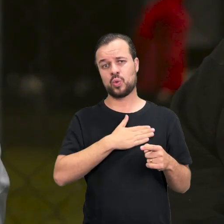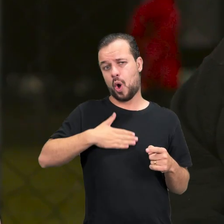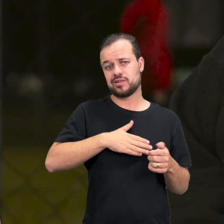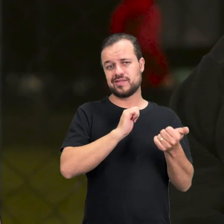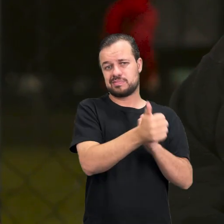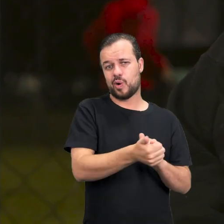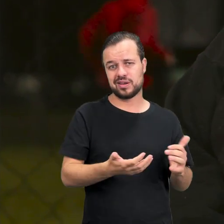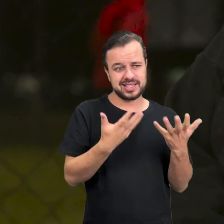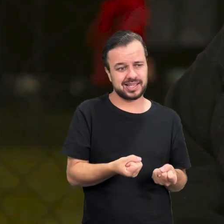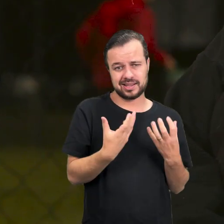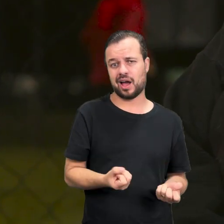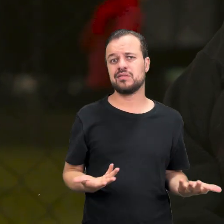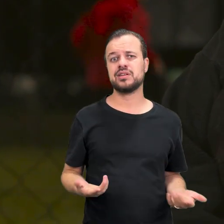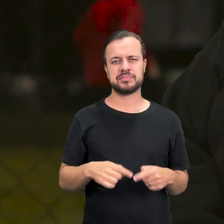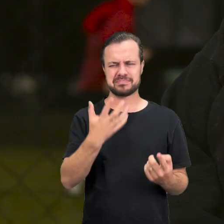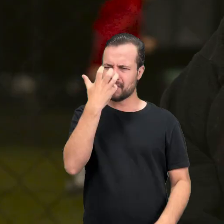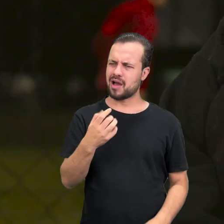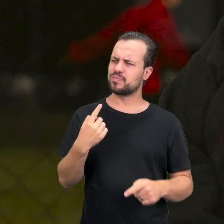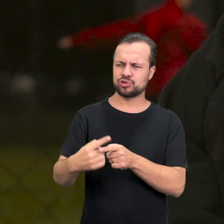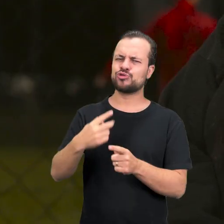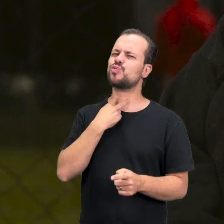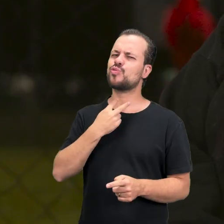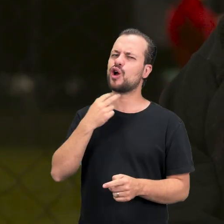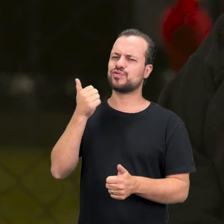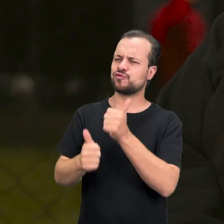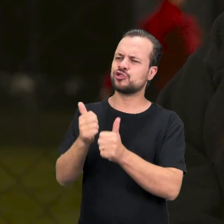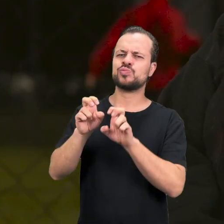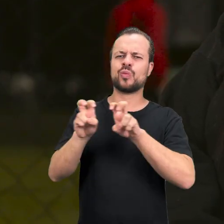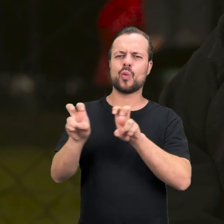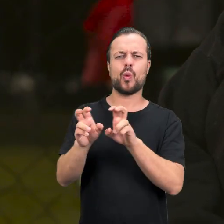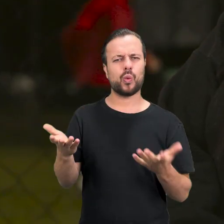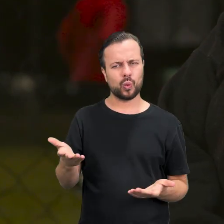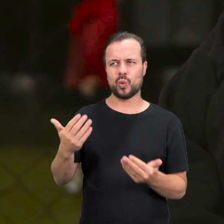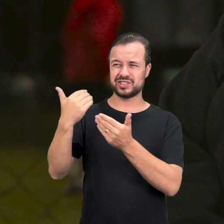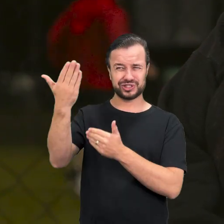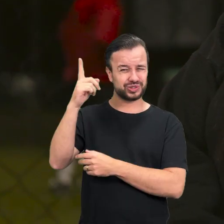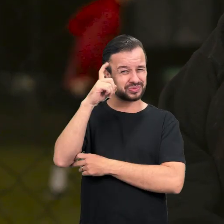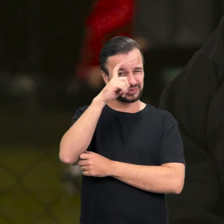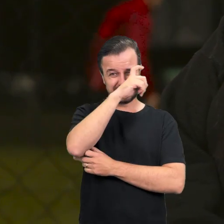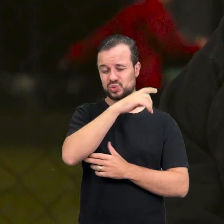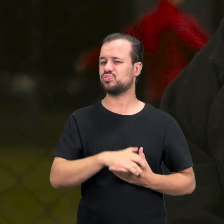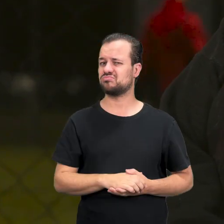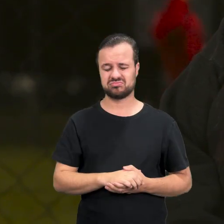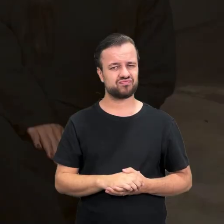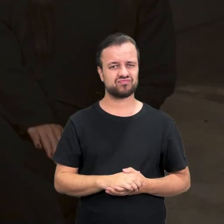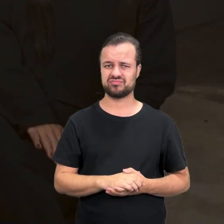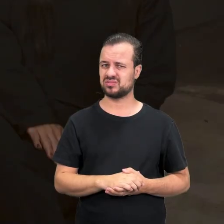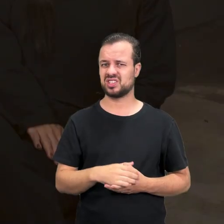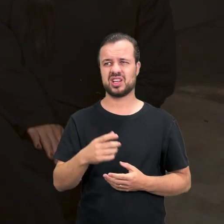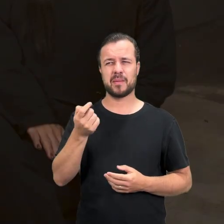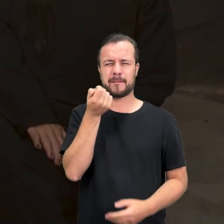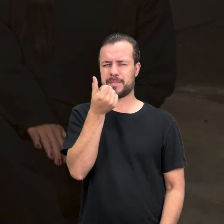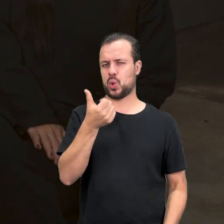gente topava tudo. E a gente tinha que jogar outras coisas. Então, para fora, assim, era muito difícil. Não tinha muitos times